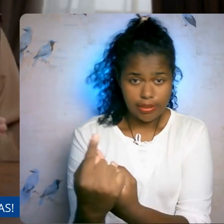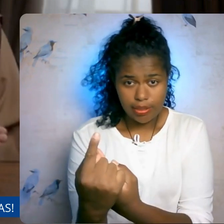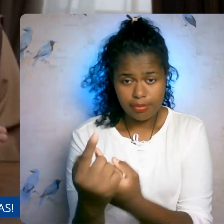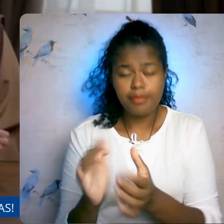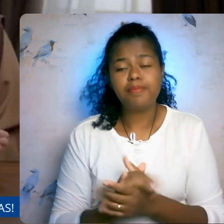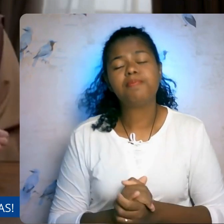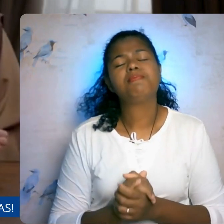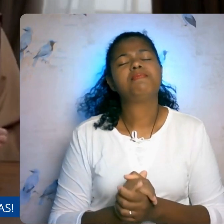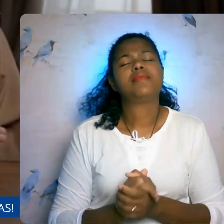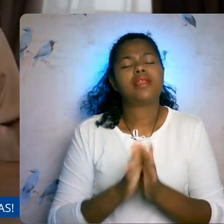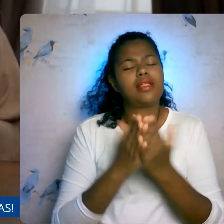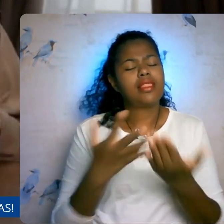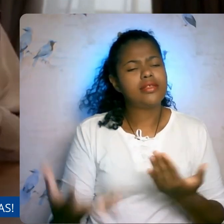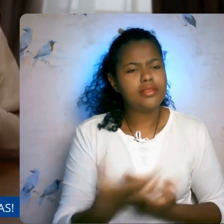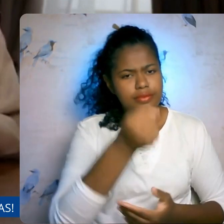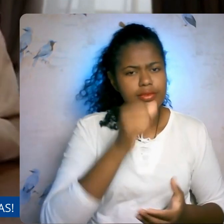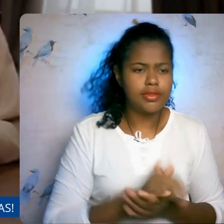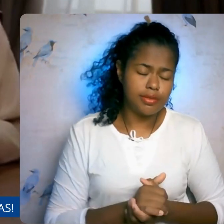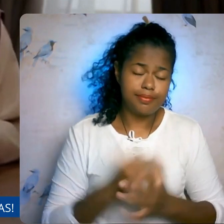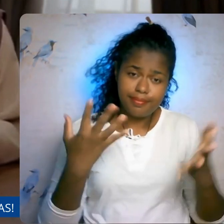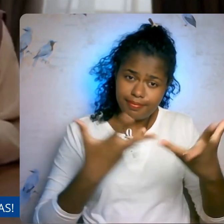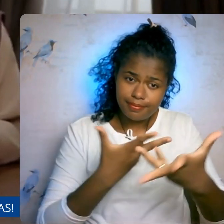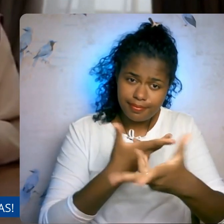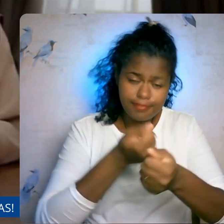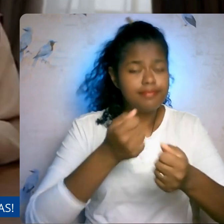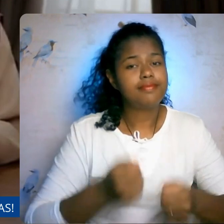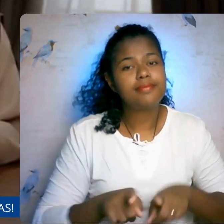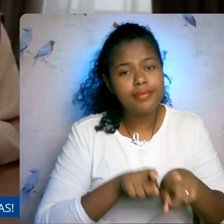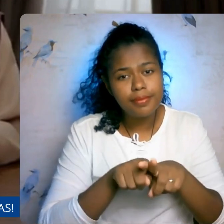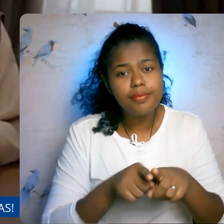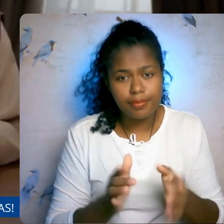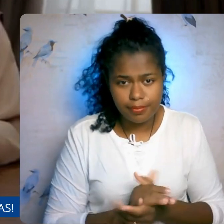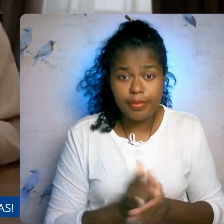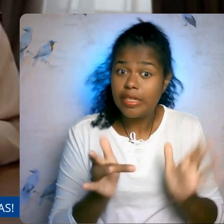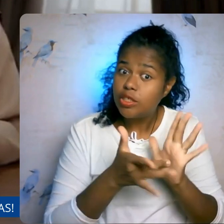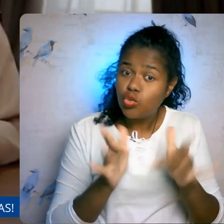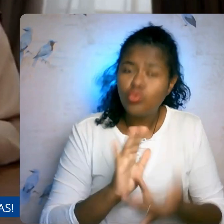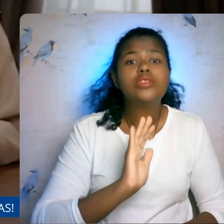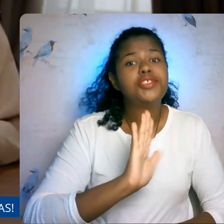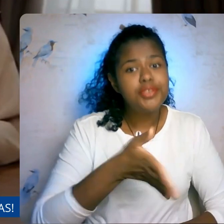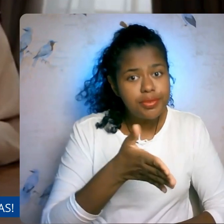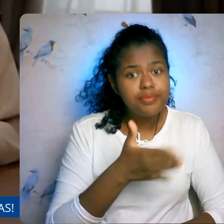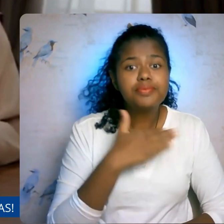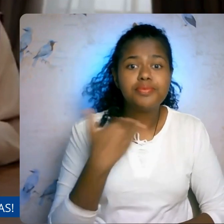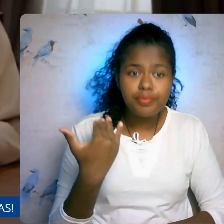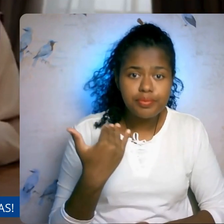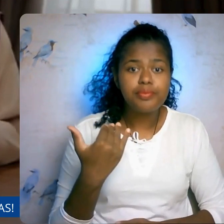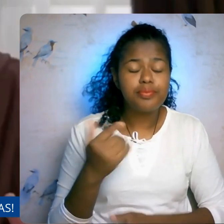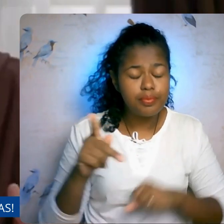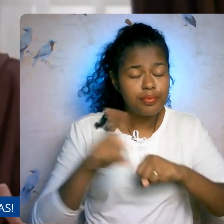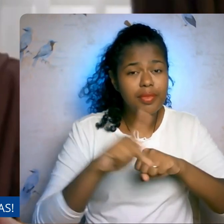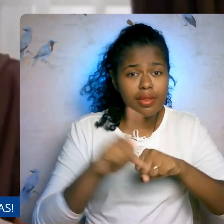Amado irmão e amada irmã, esse contexto aqui, Jesus já havia morrido, Pedro estava muito